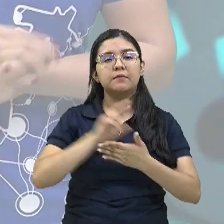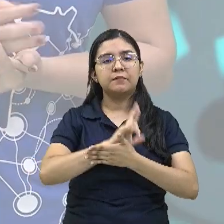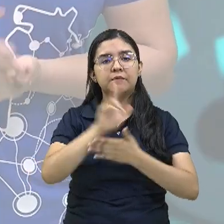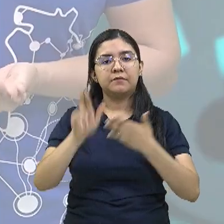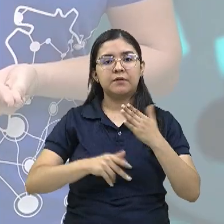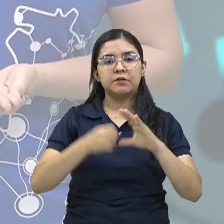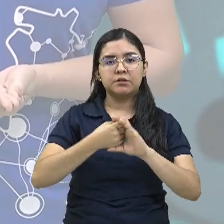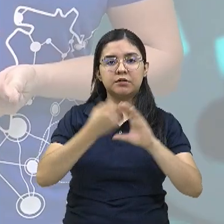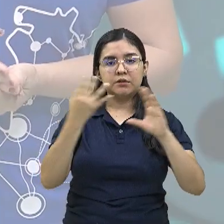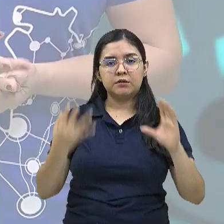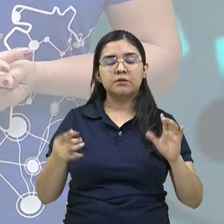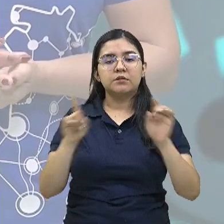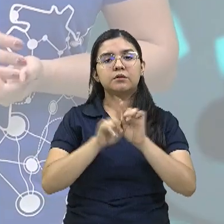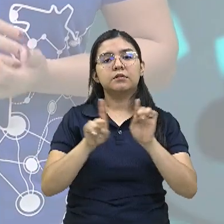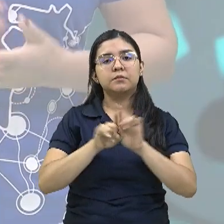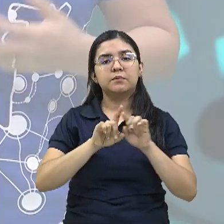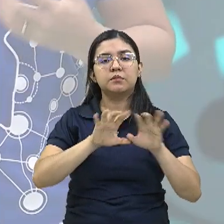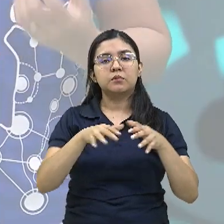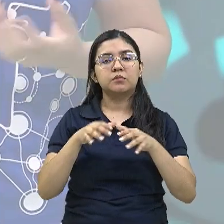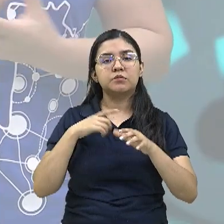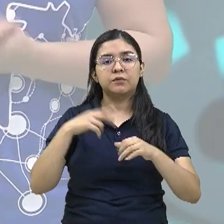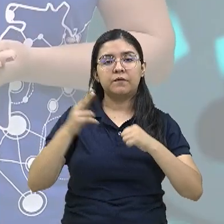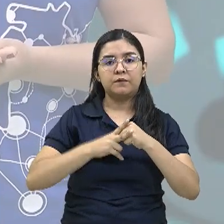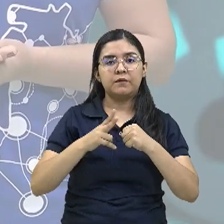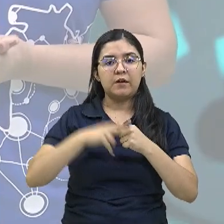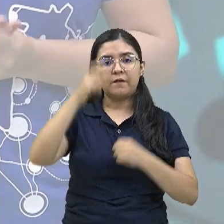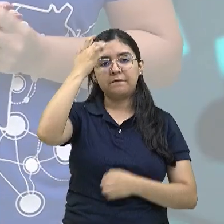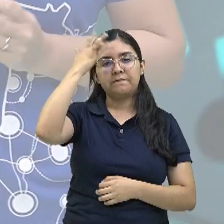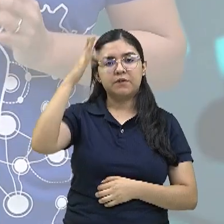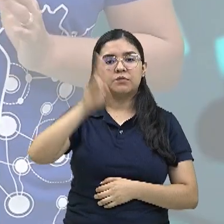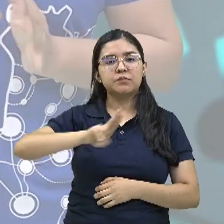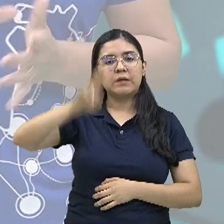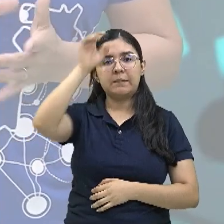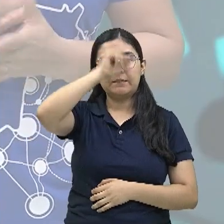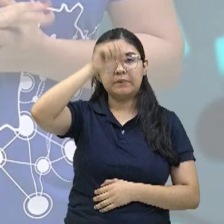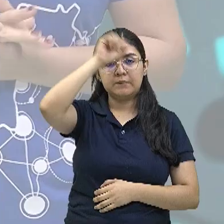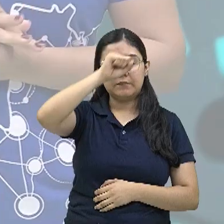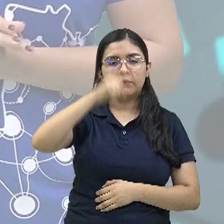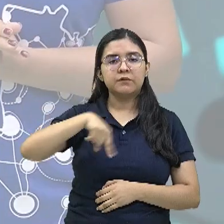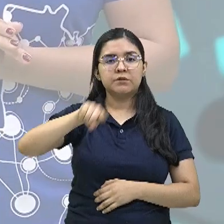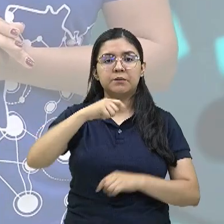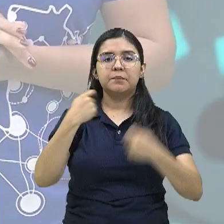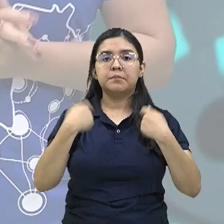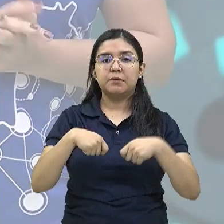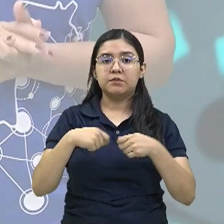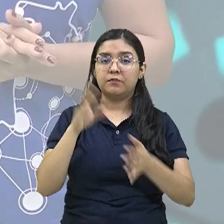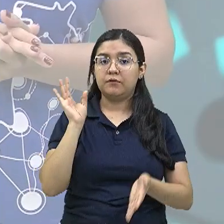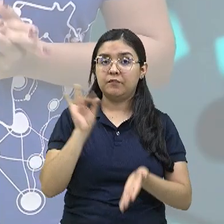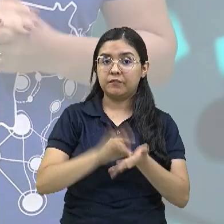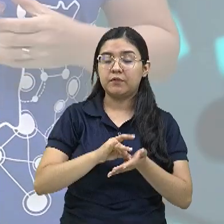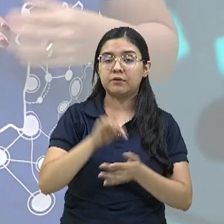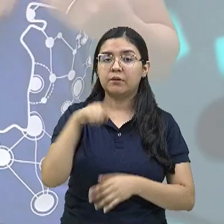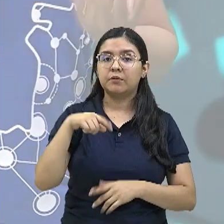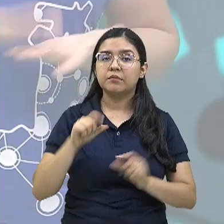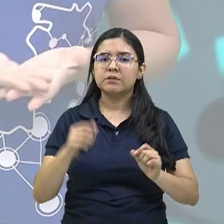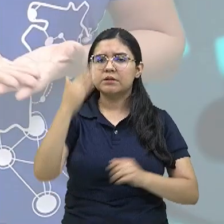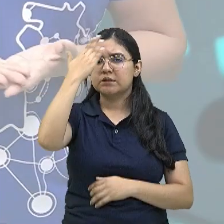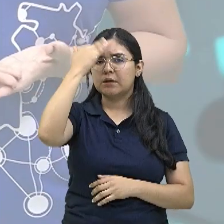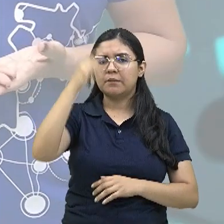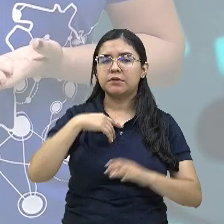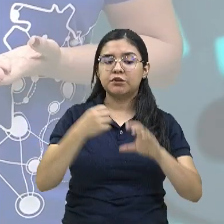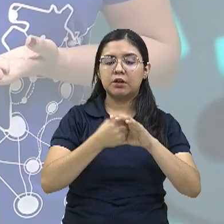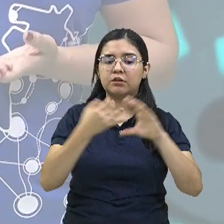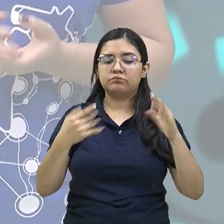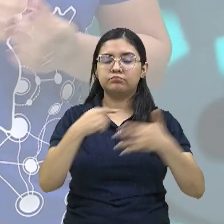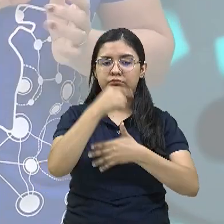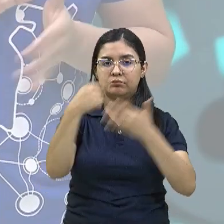características e é uma classe de verbos assim que é bem fácil de trabalhar. O que vocês precisam mesmo, né, é saber as